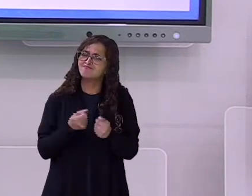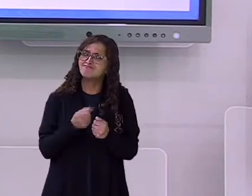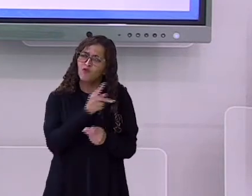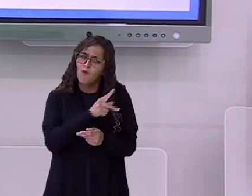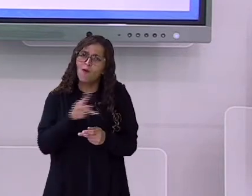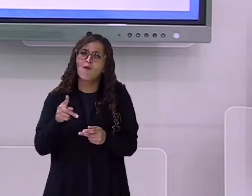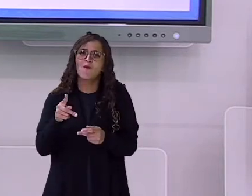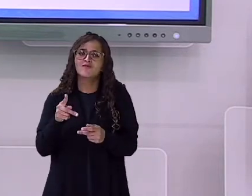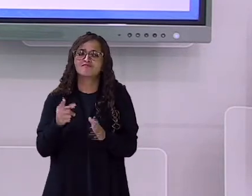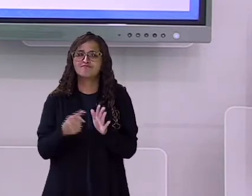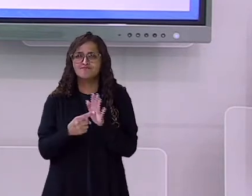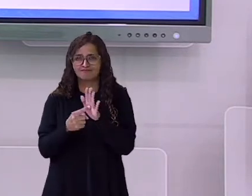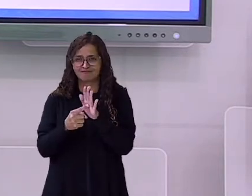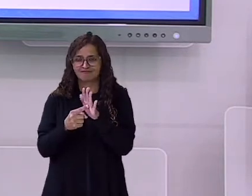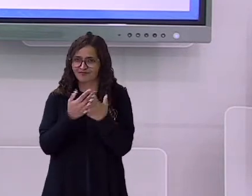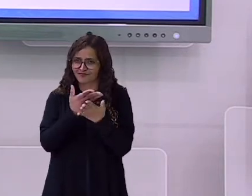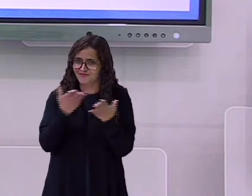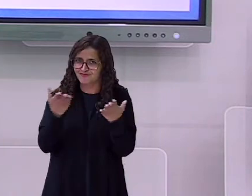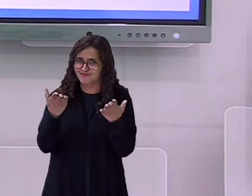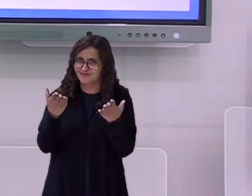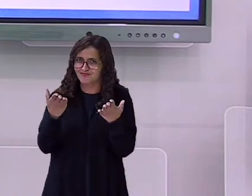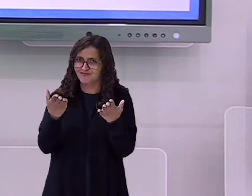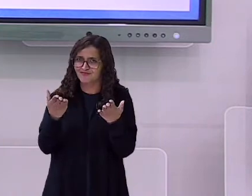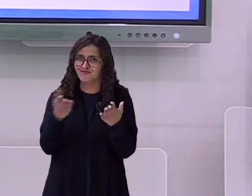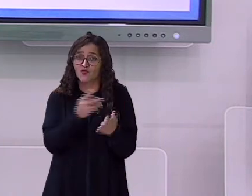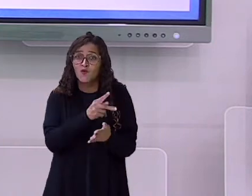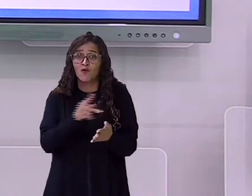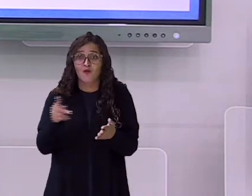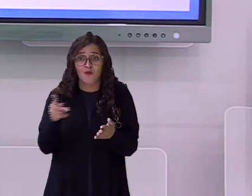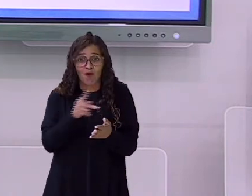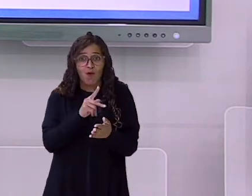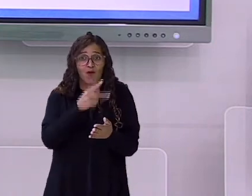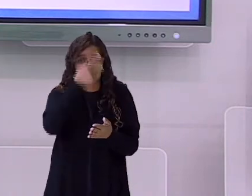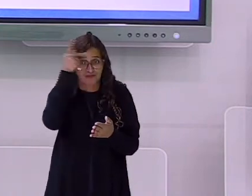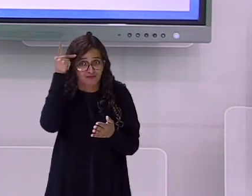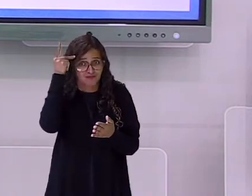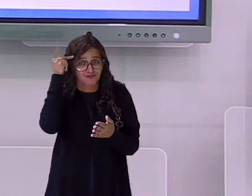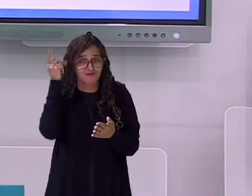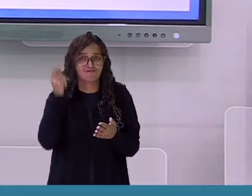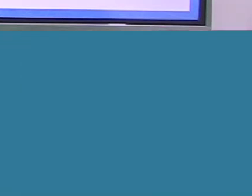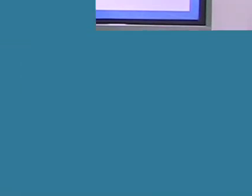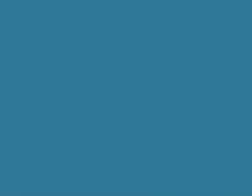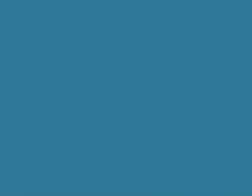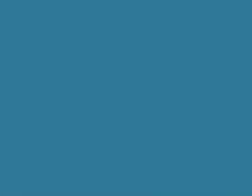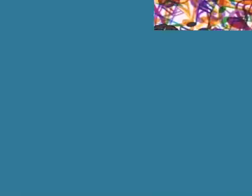então a participação também do nosso professor de música.